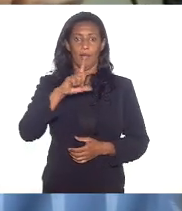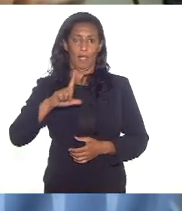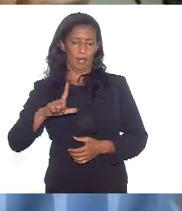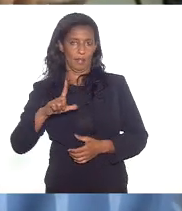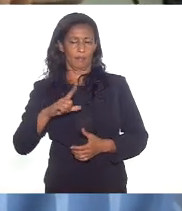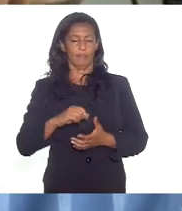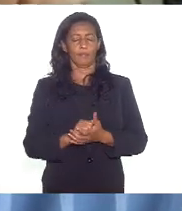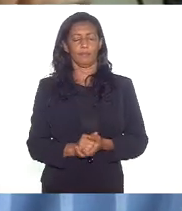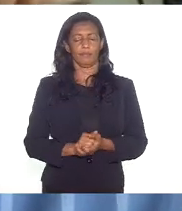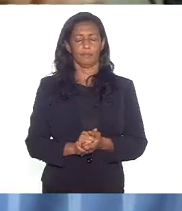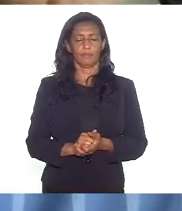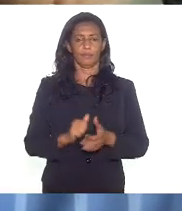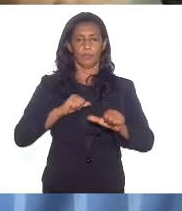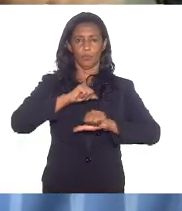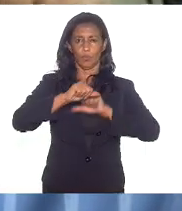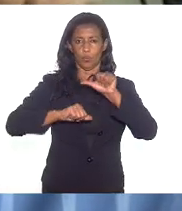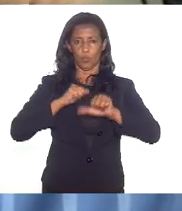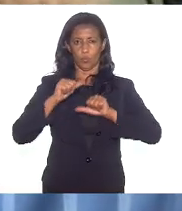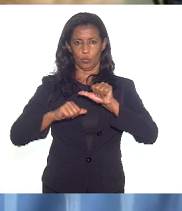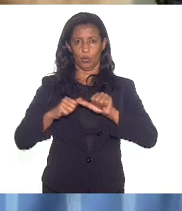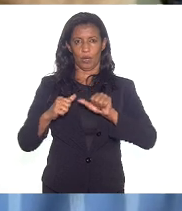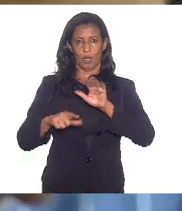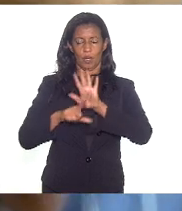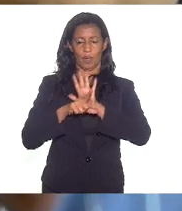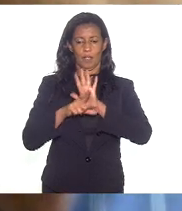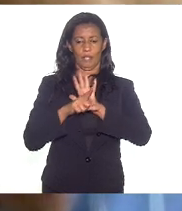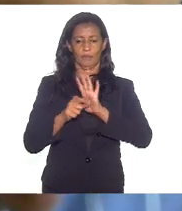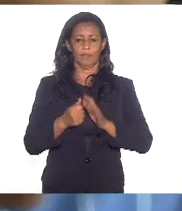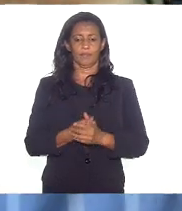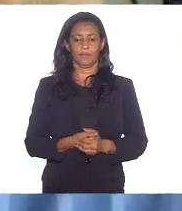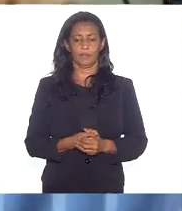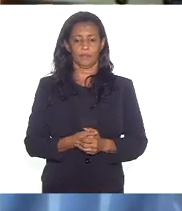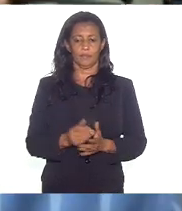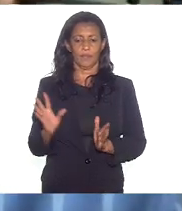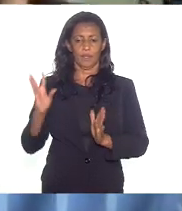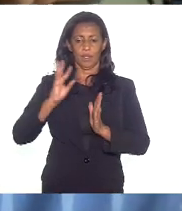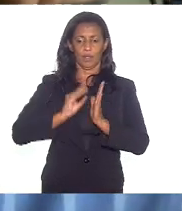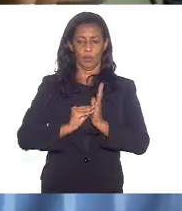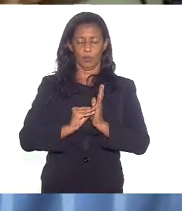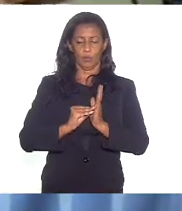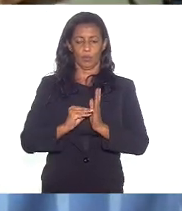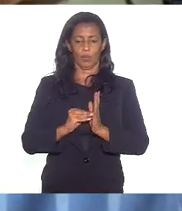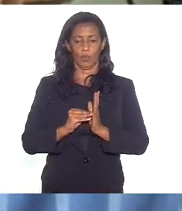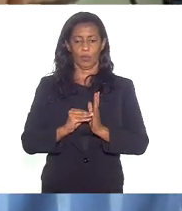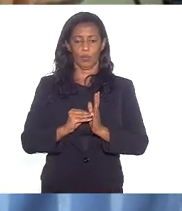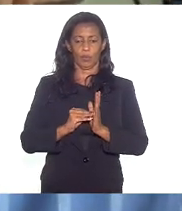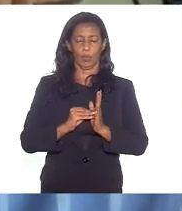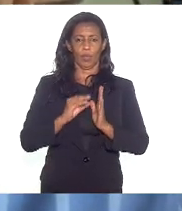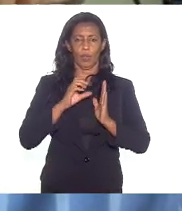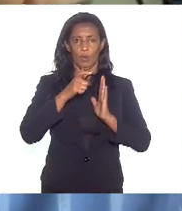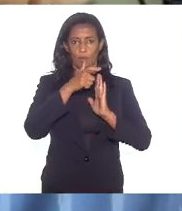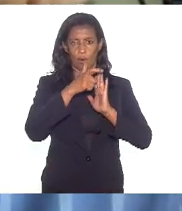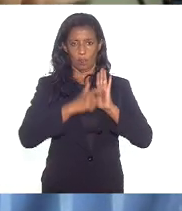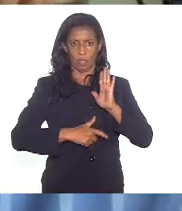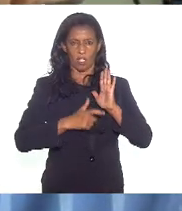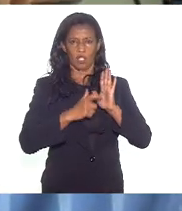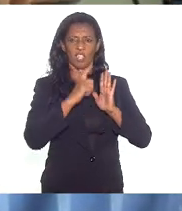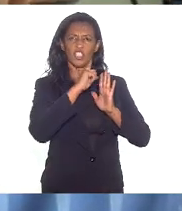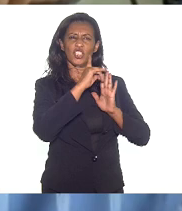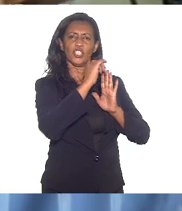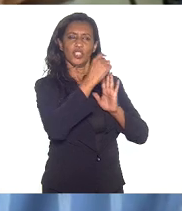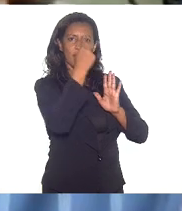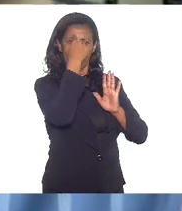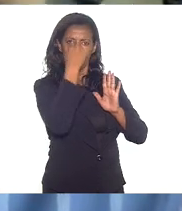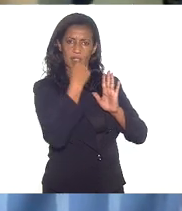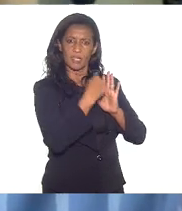L1587-19 altera a Lei 5.645 de 10, incluindo no calendário do Rio de Janeiro a semana